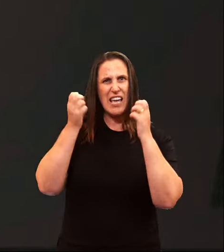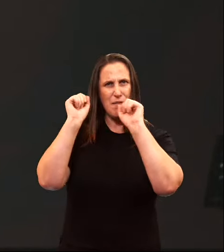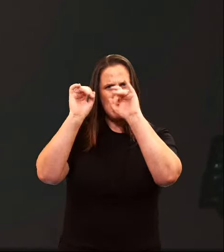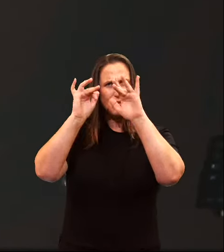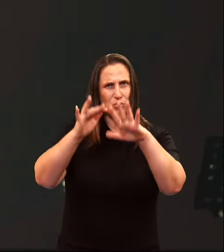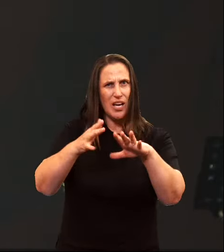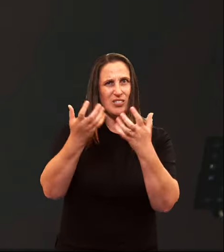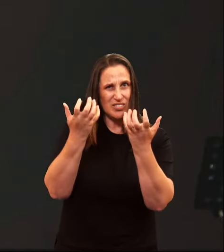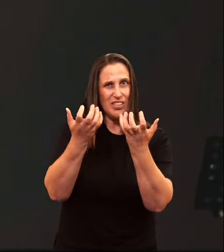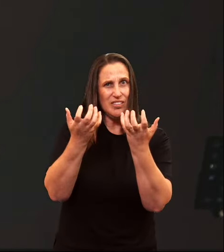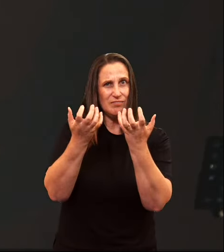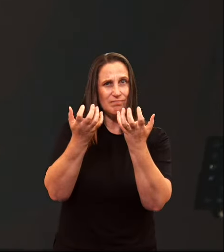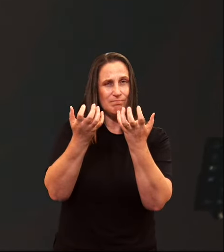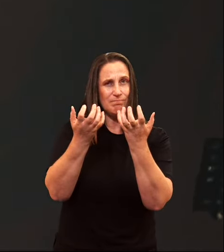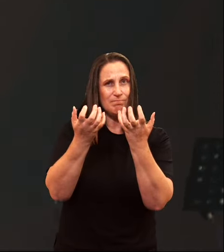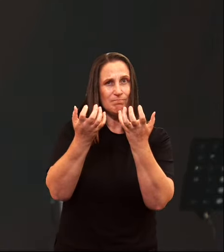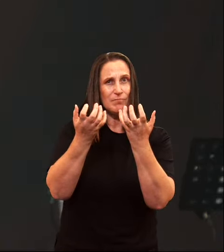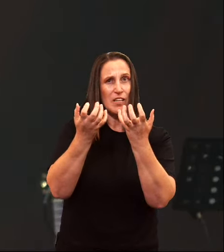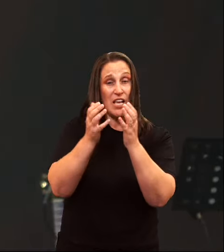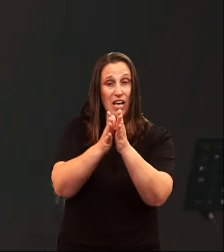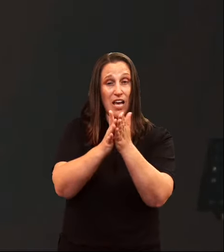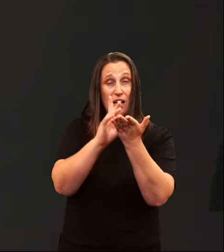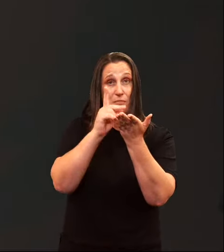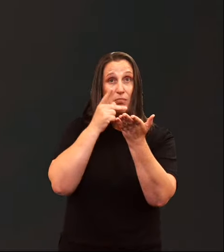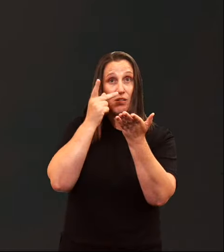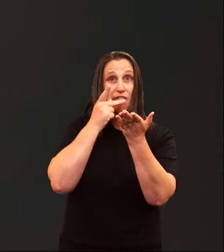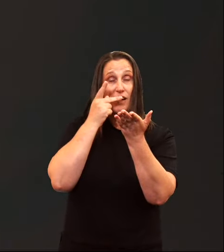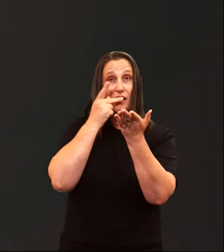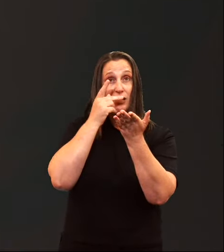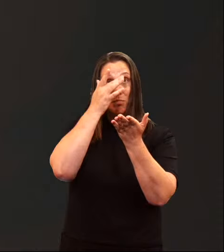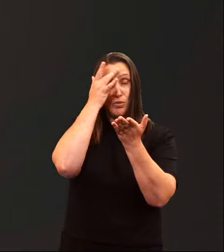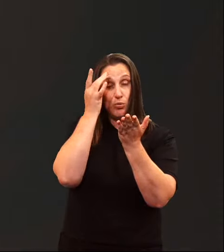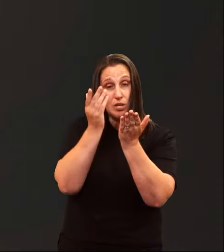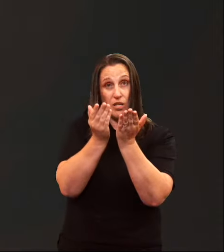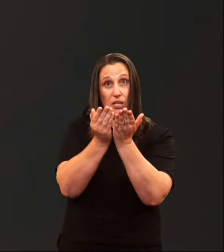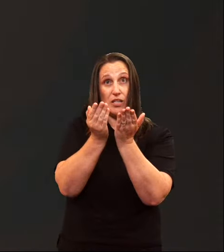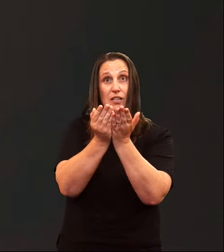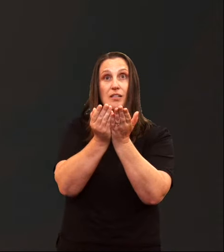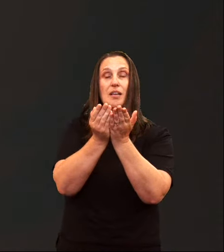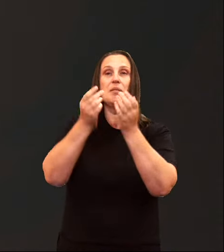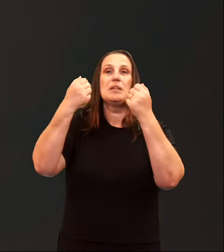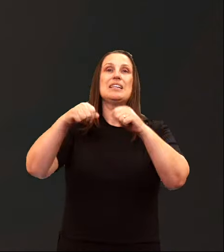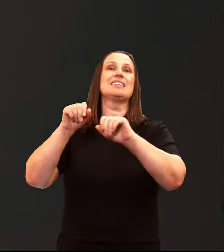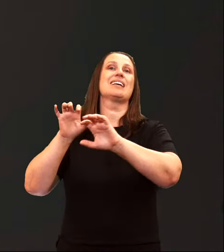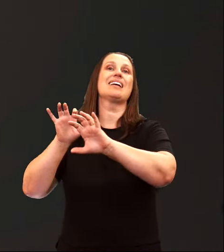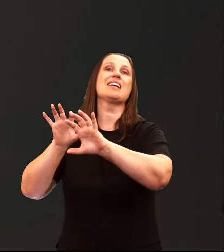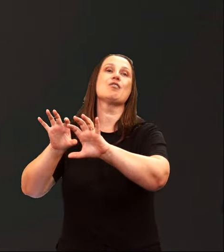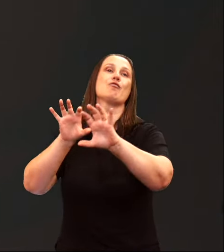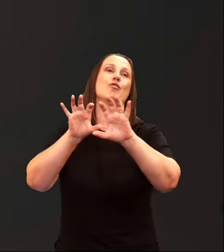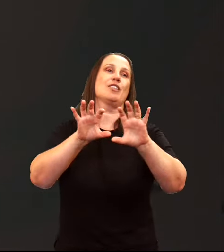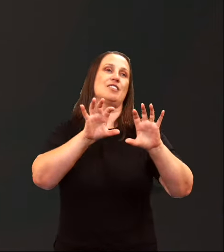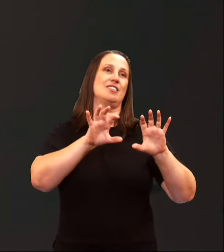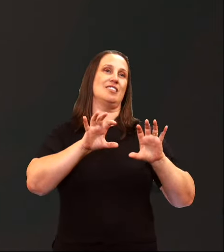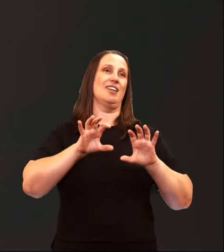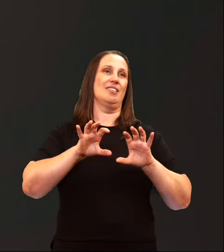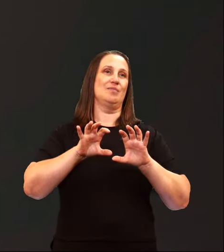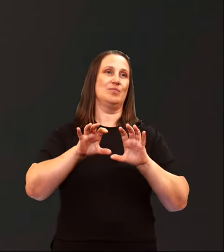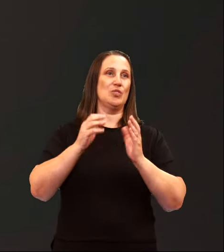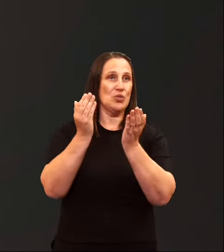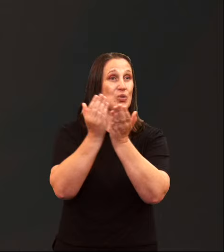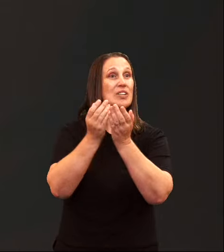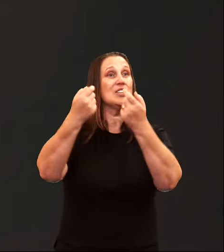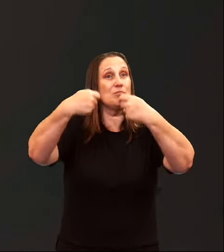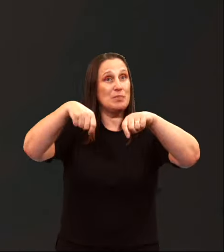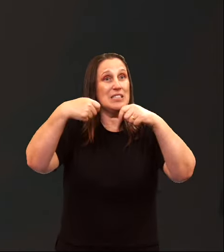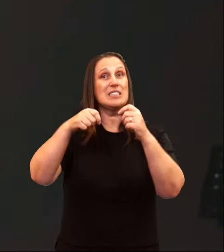de Jesus? A Bíblia diz que o crente tem que influenciar o lugar que ele está. Amém? Eu gosto que o Wiersbe,